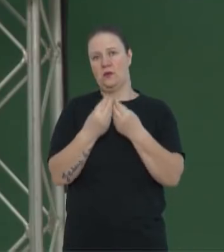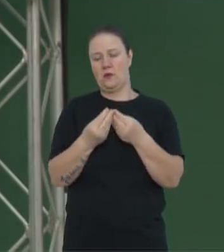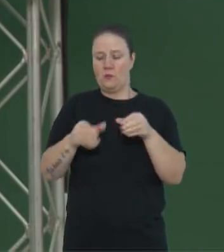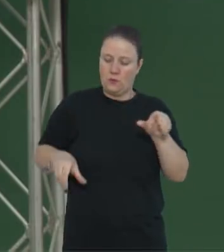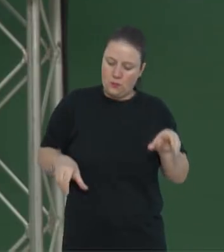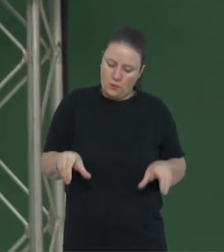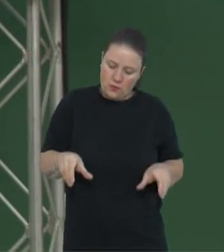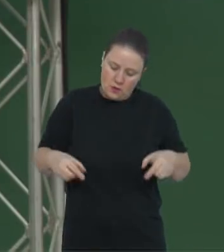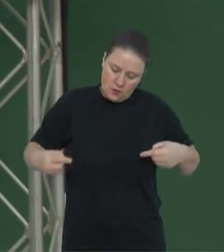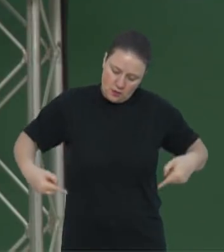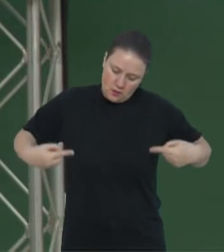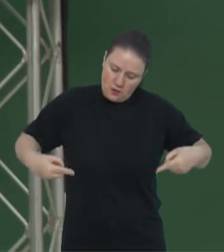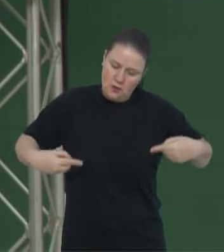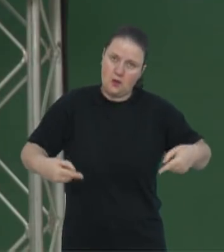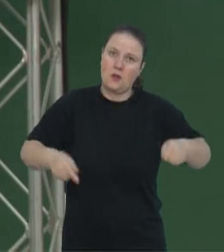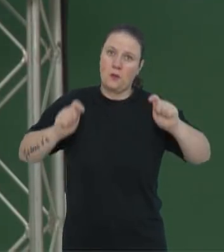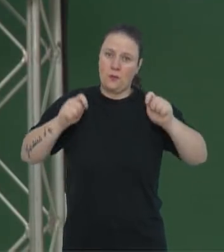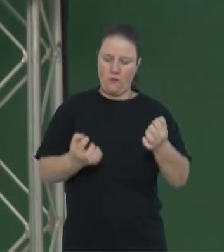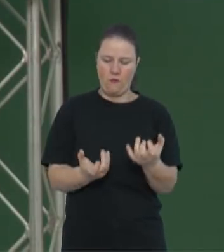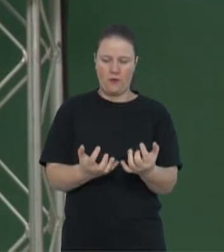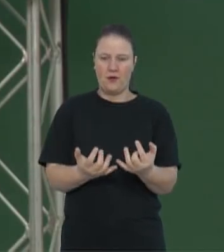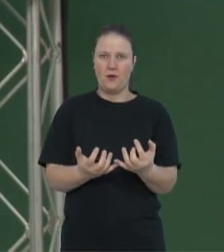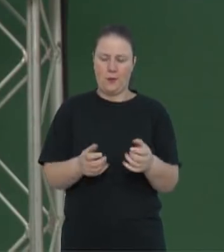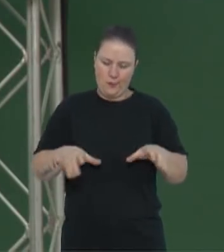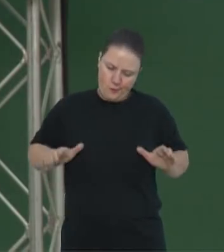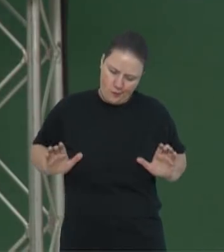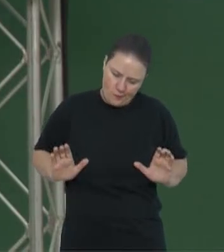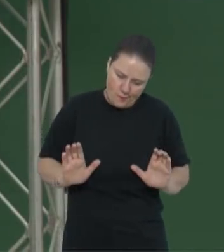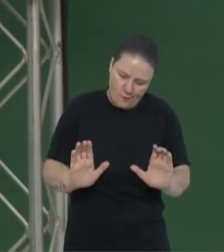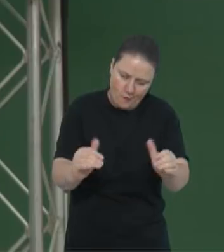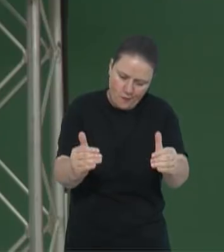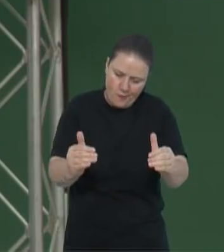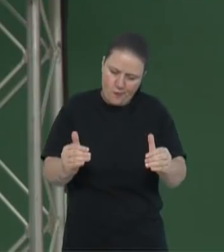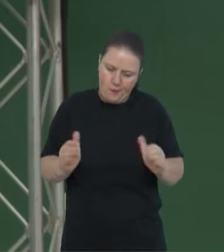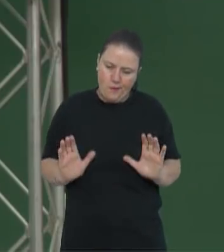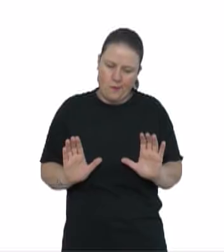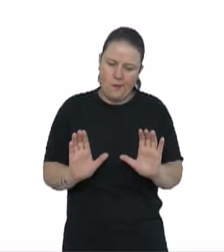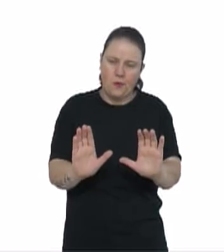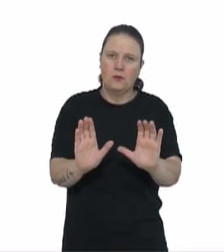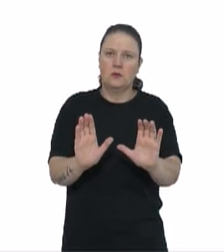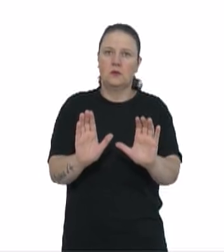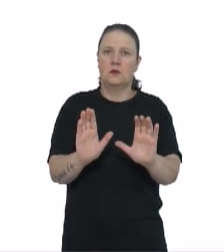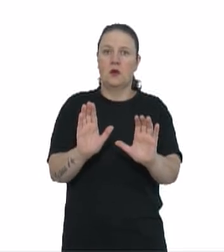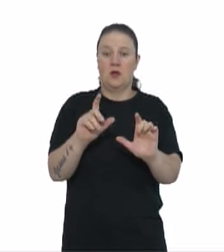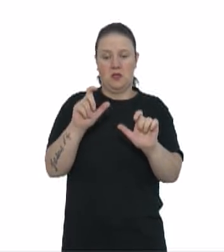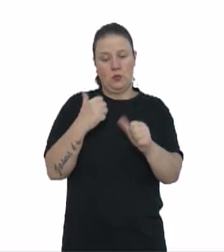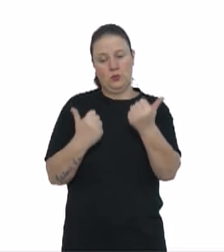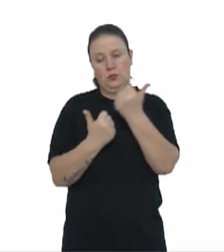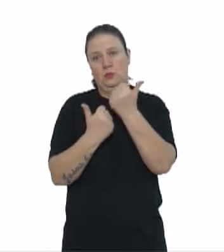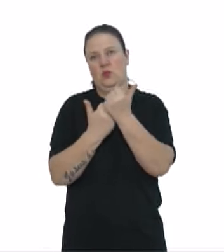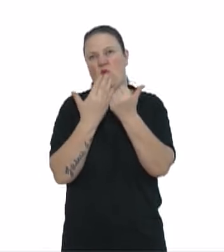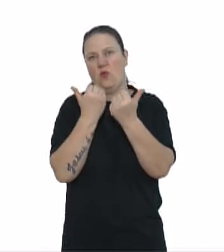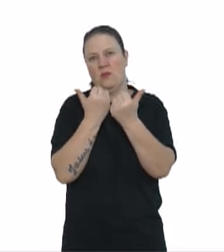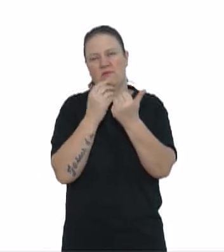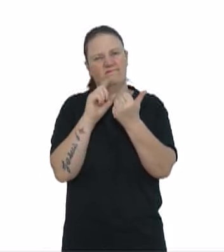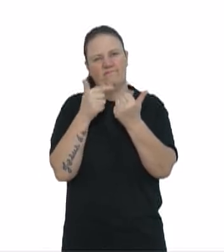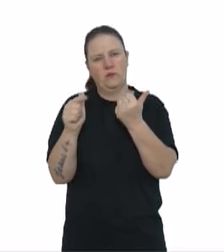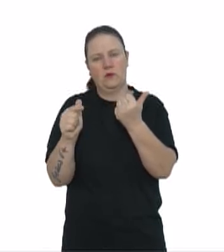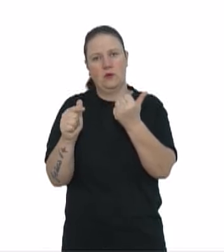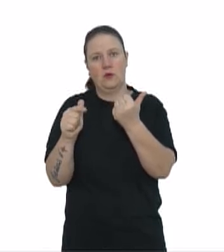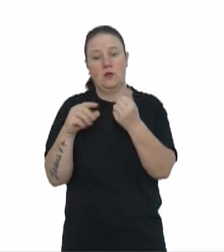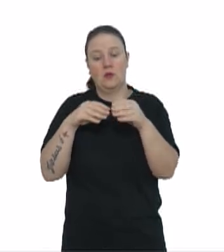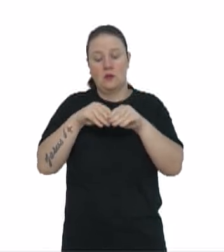fazendo fogão poder ser levado de um ambiente ao outro. E no lugar de comida se tem barro, que talvez lembre, para mim